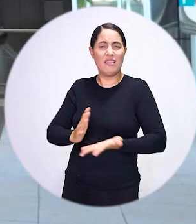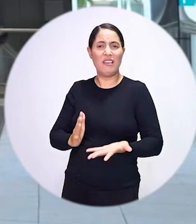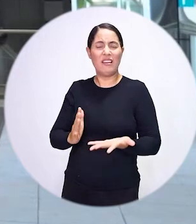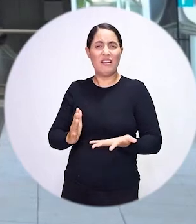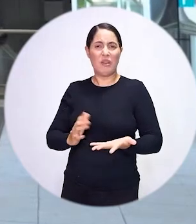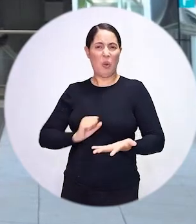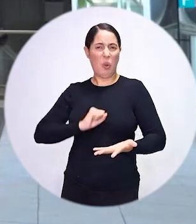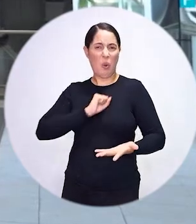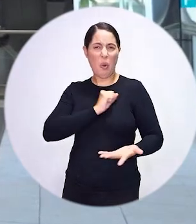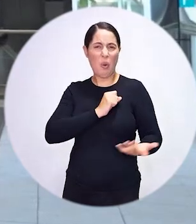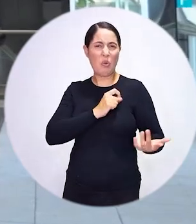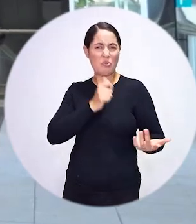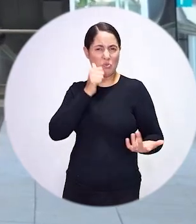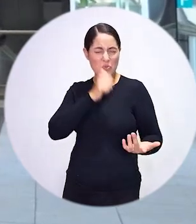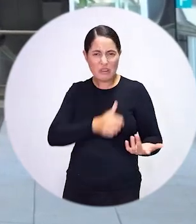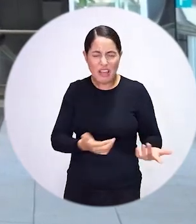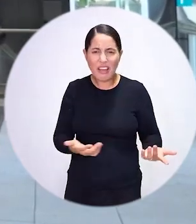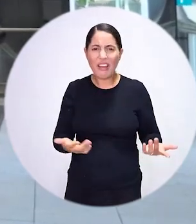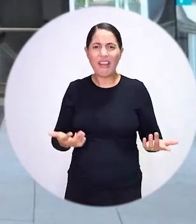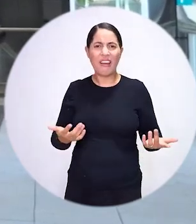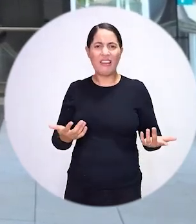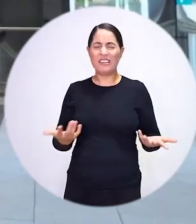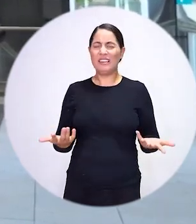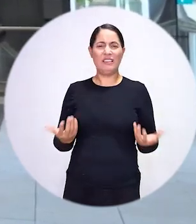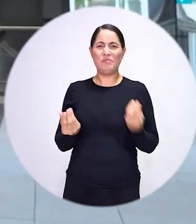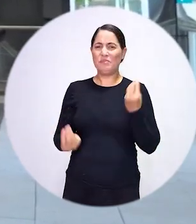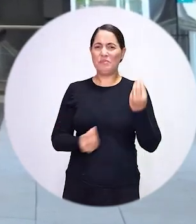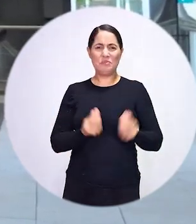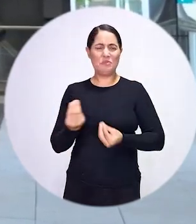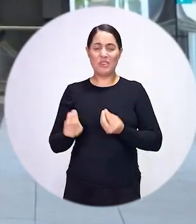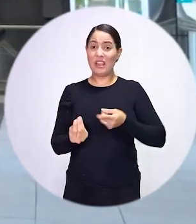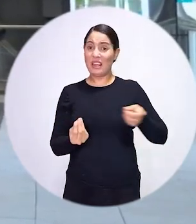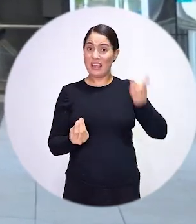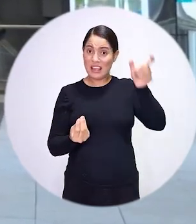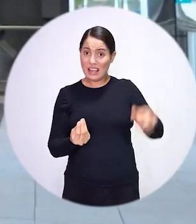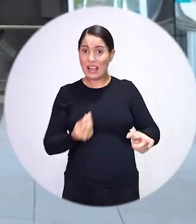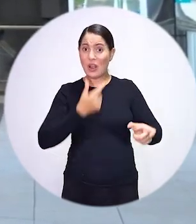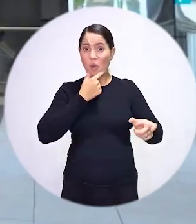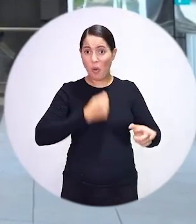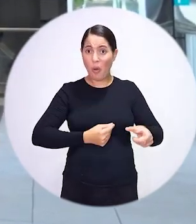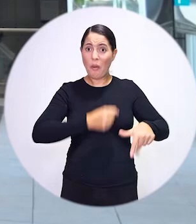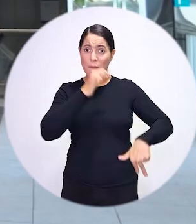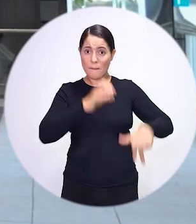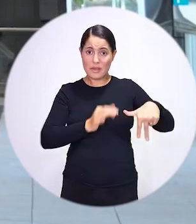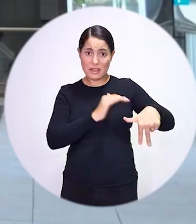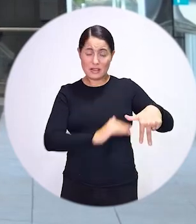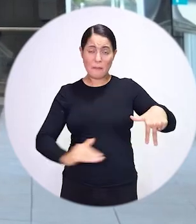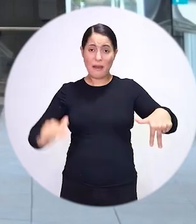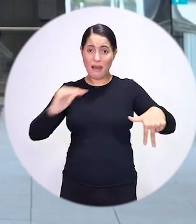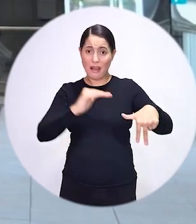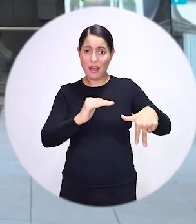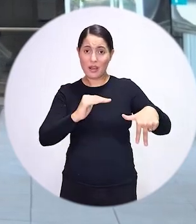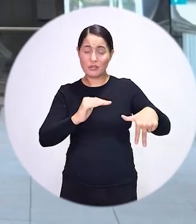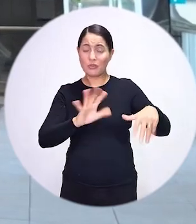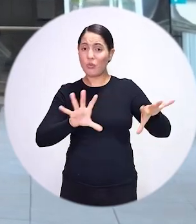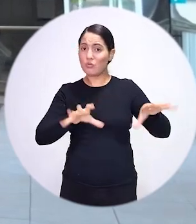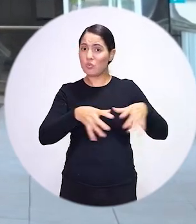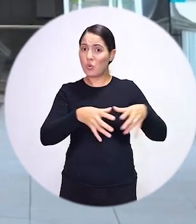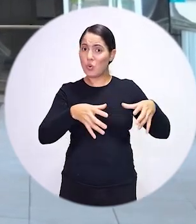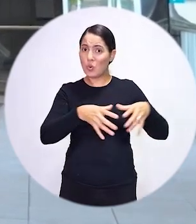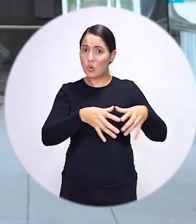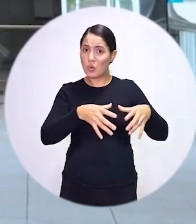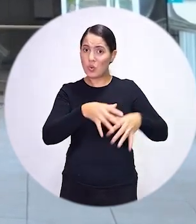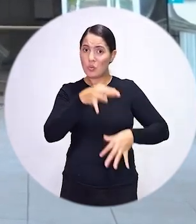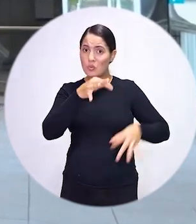manifestação, especialmente porque foi proferida por um desembargador, por alguém responsável também por